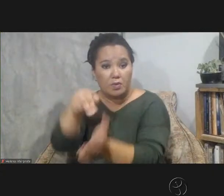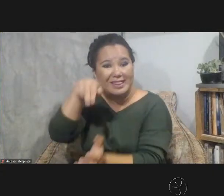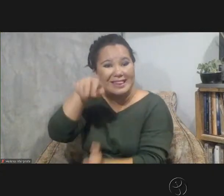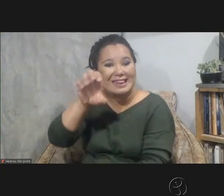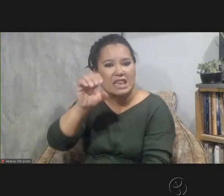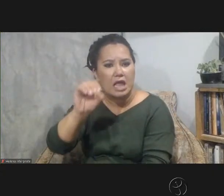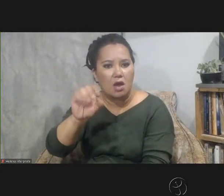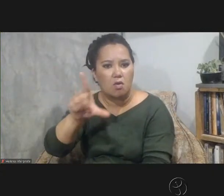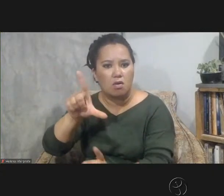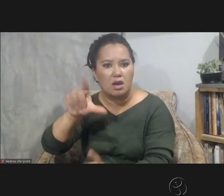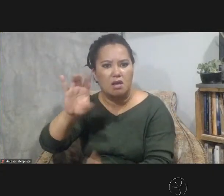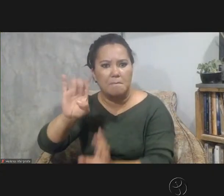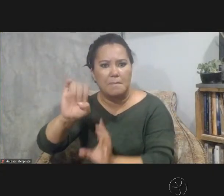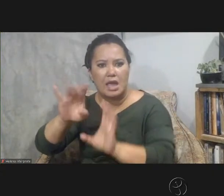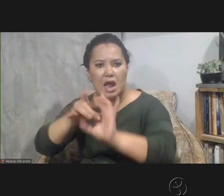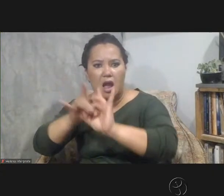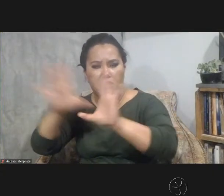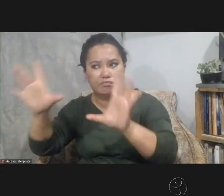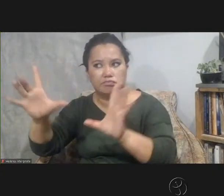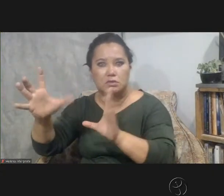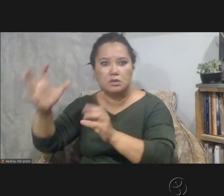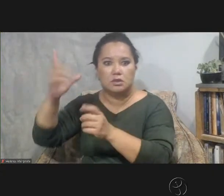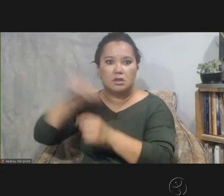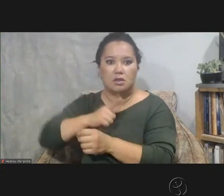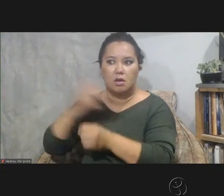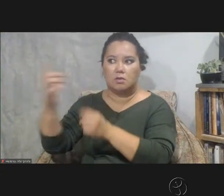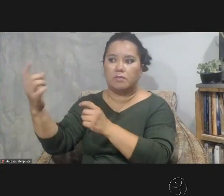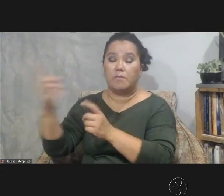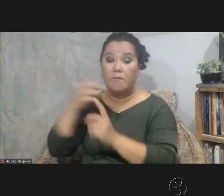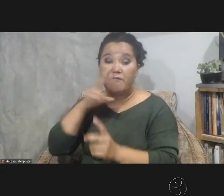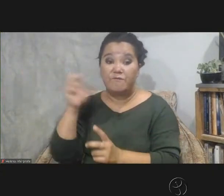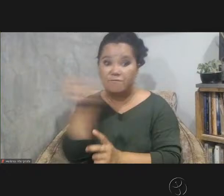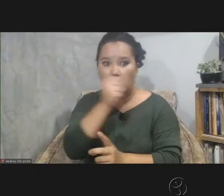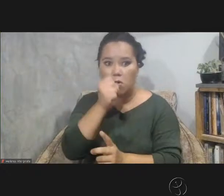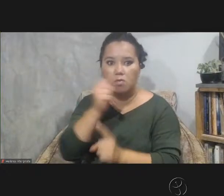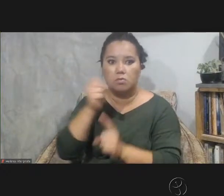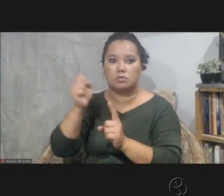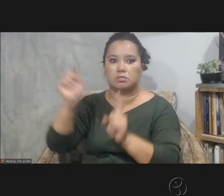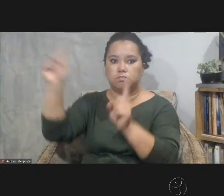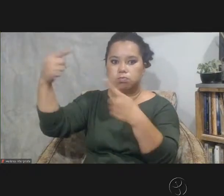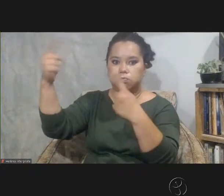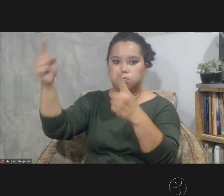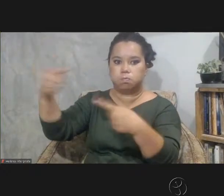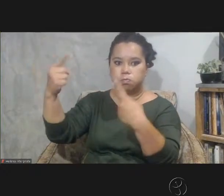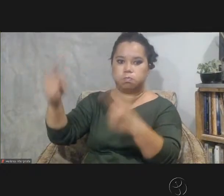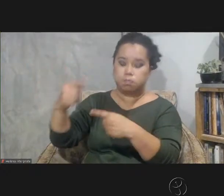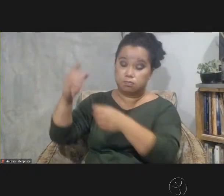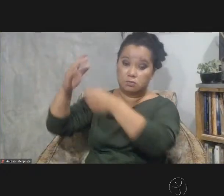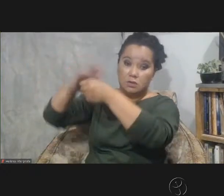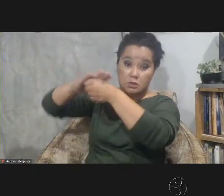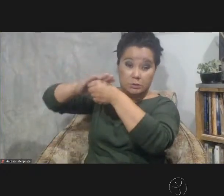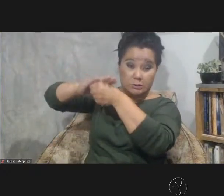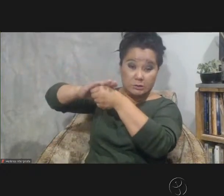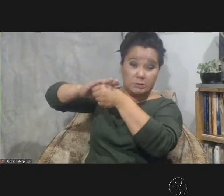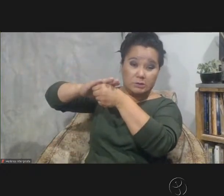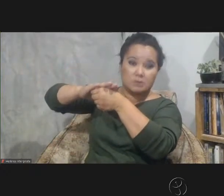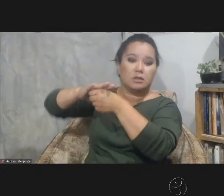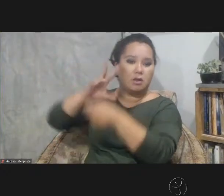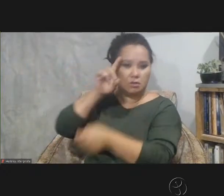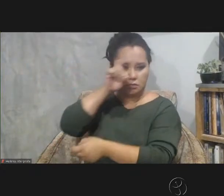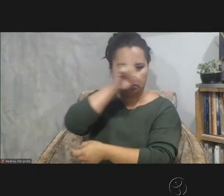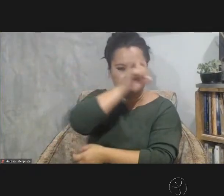muitos periódicos científicos têm evidências aí dessa ação predatória,